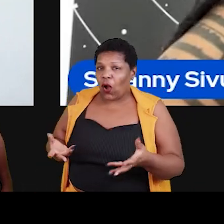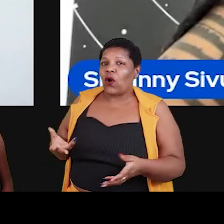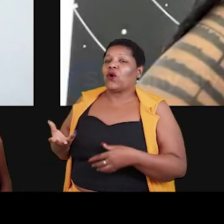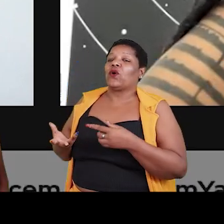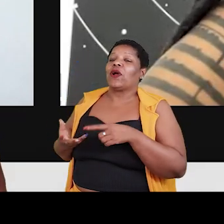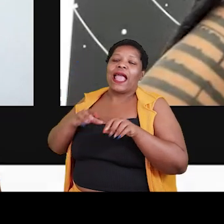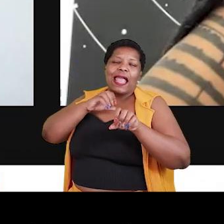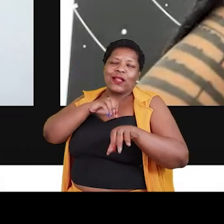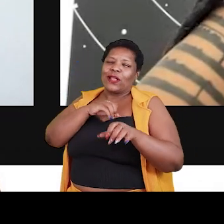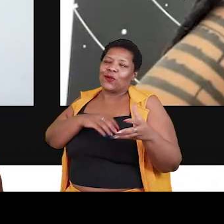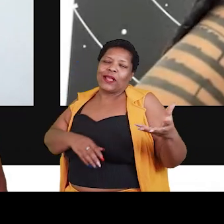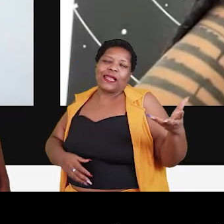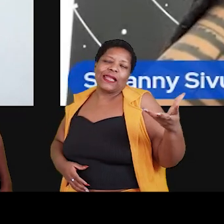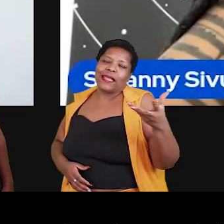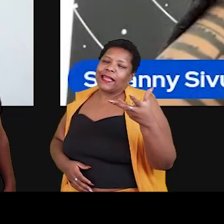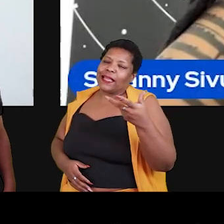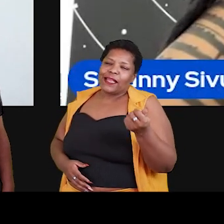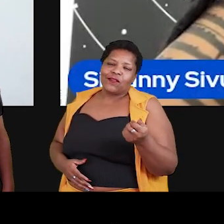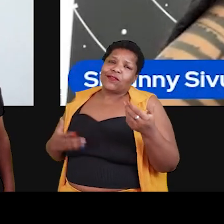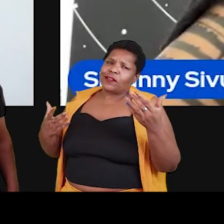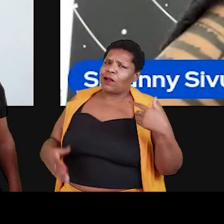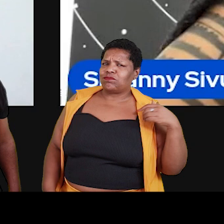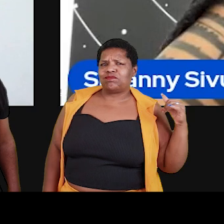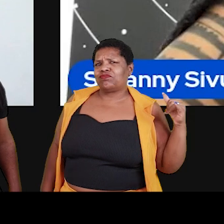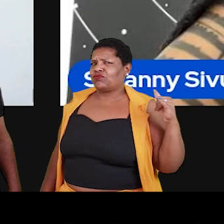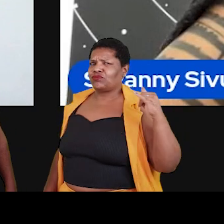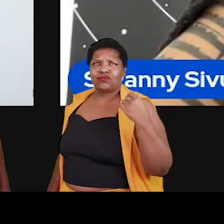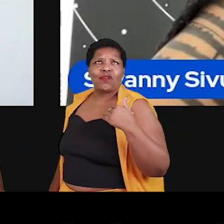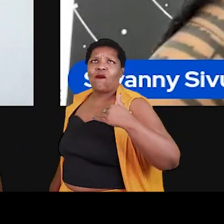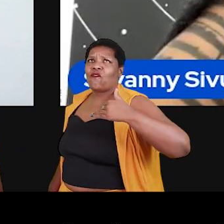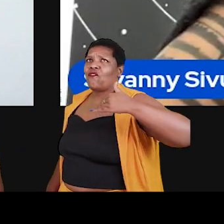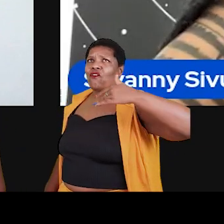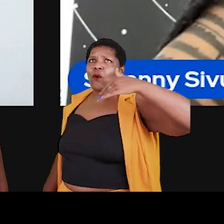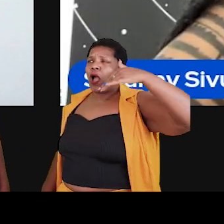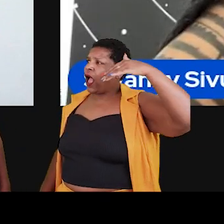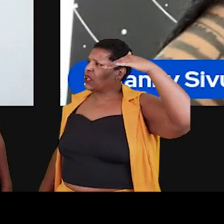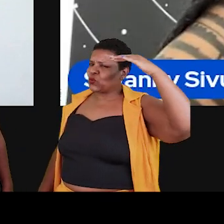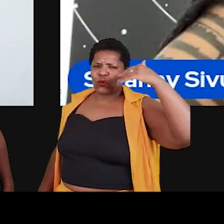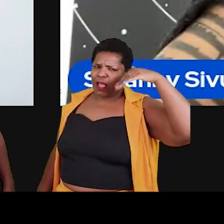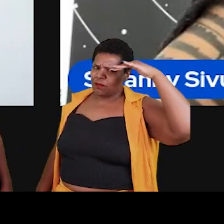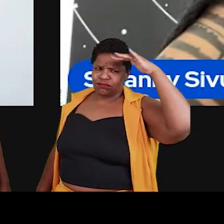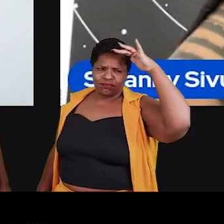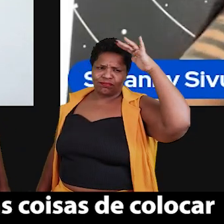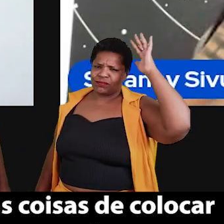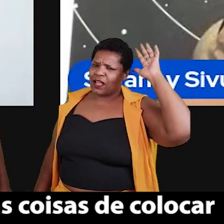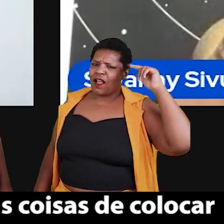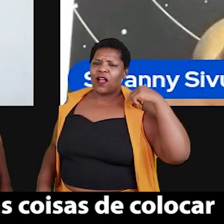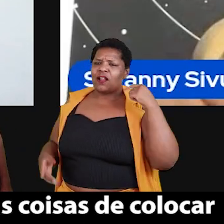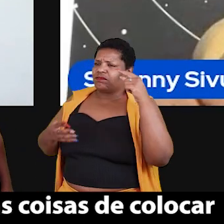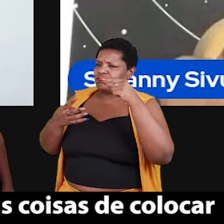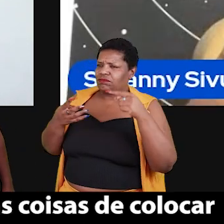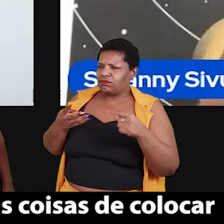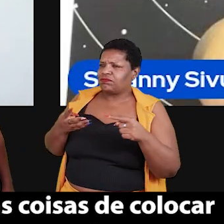uma educadora incrível e assim, tá voando, tá indo para assim, fora todas